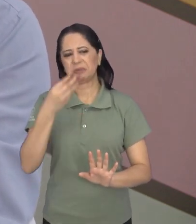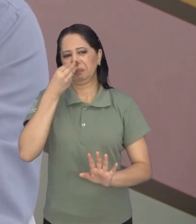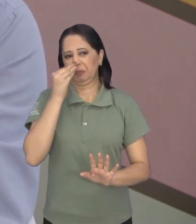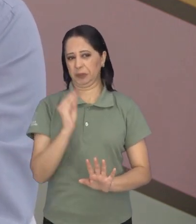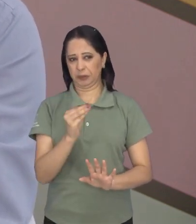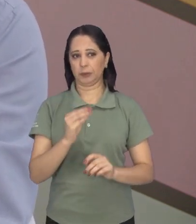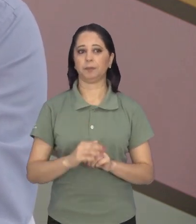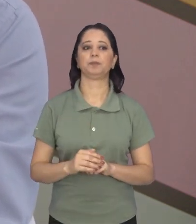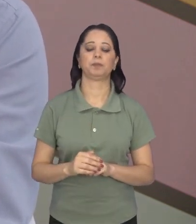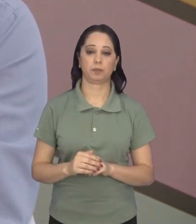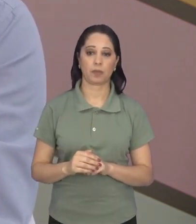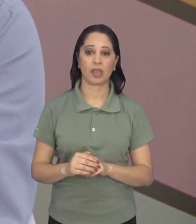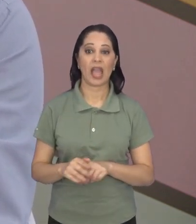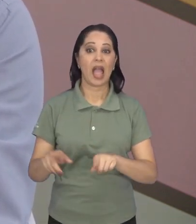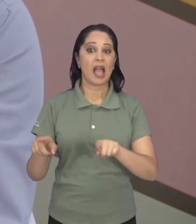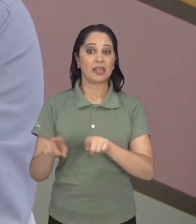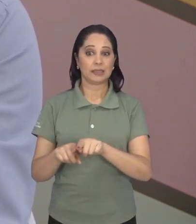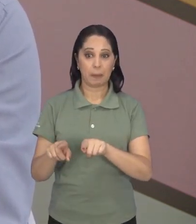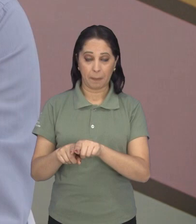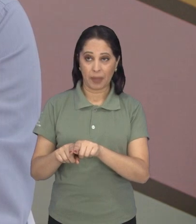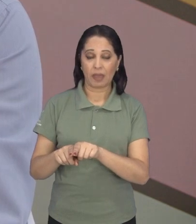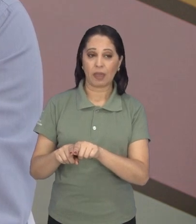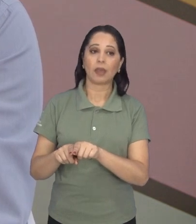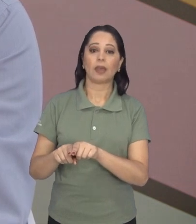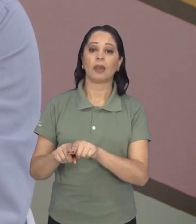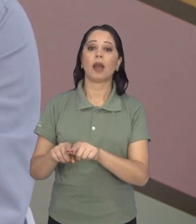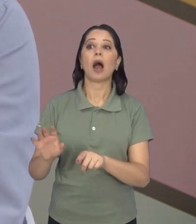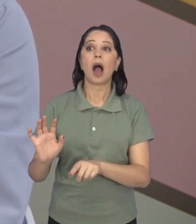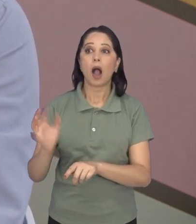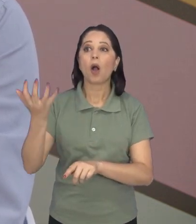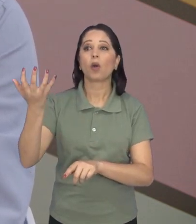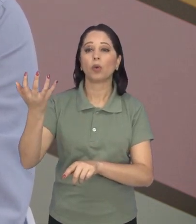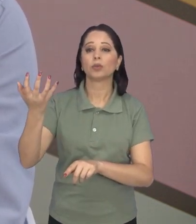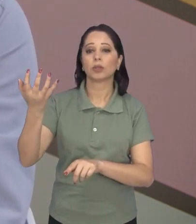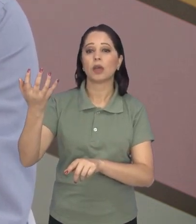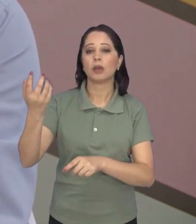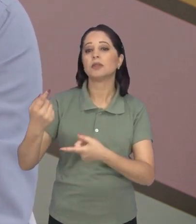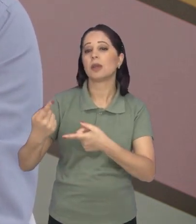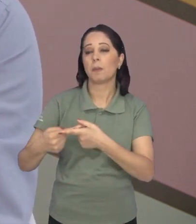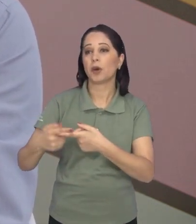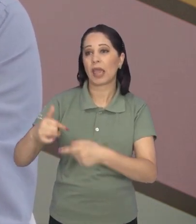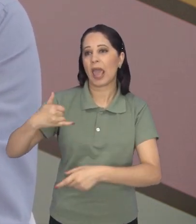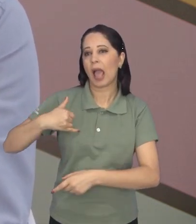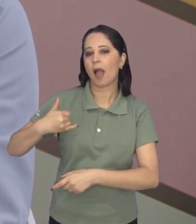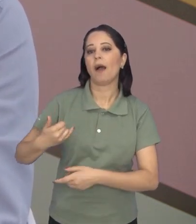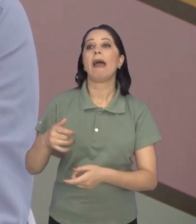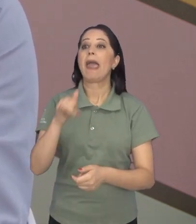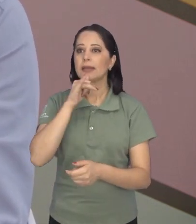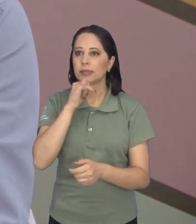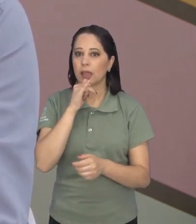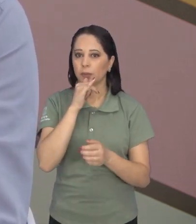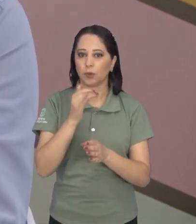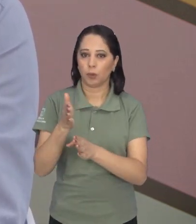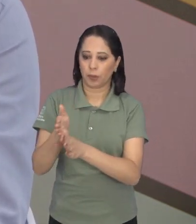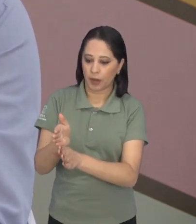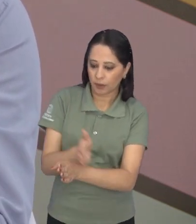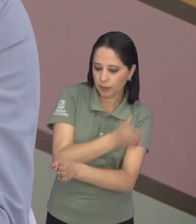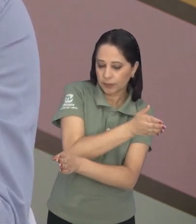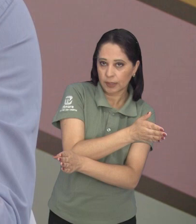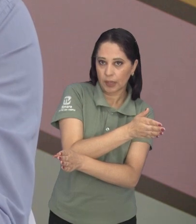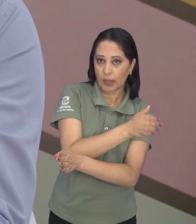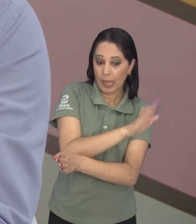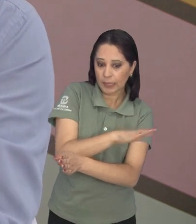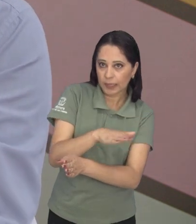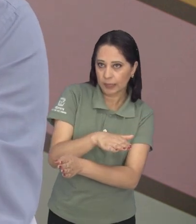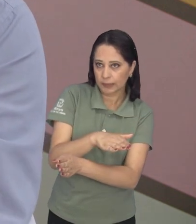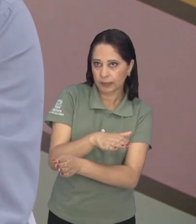o desenvolvimento das condições outras associadas tende a acontecer também com a evolução da idade, né? Então, primeiro aparecem